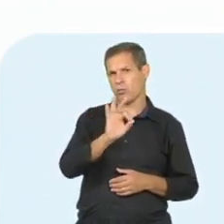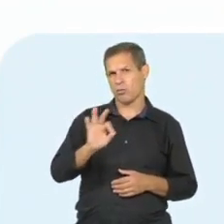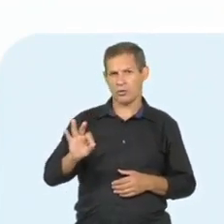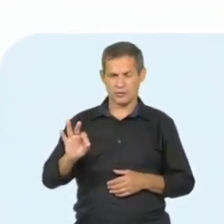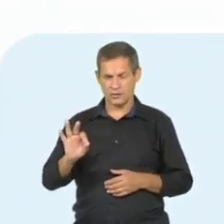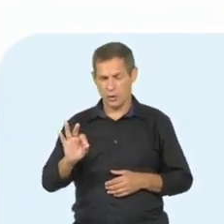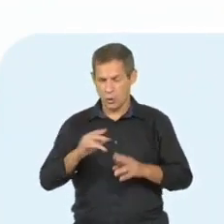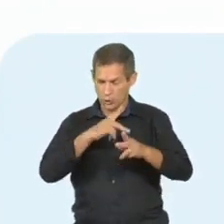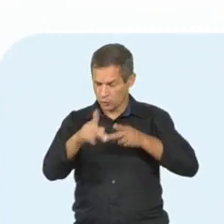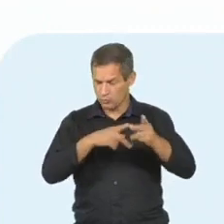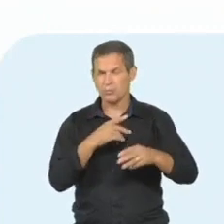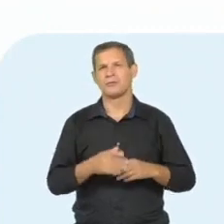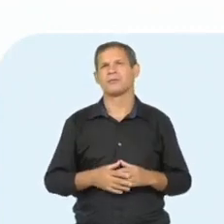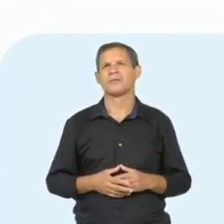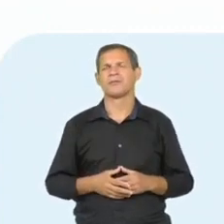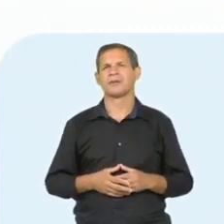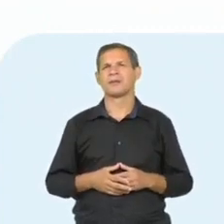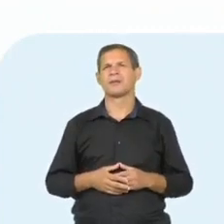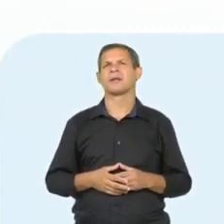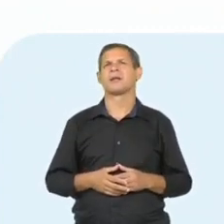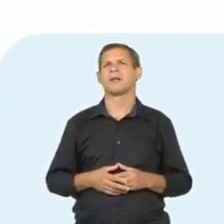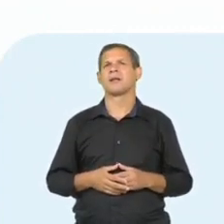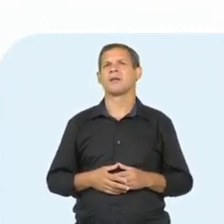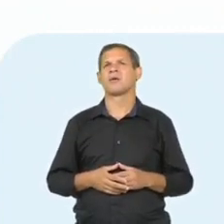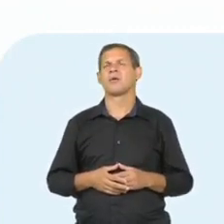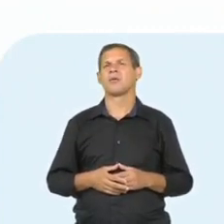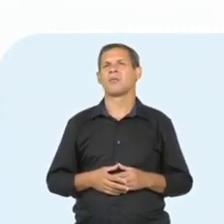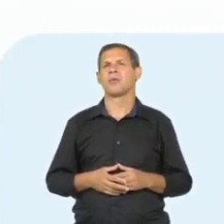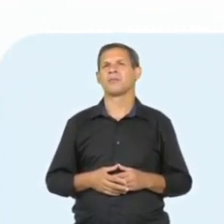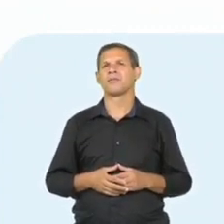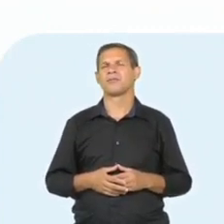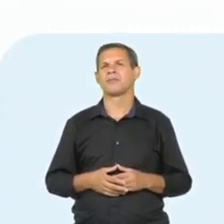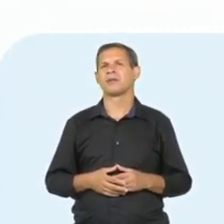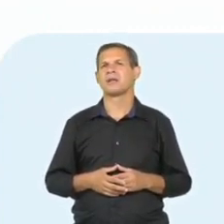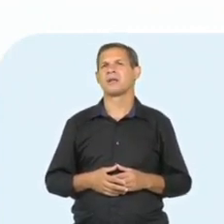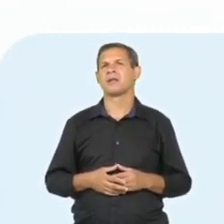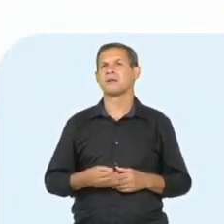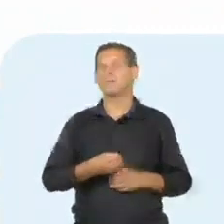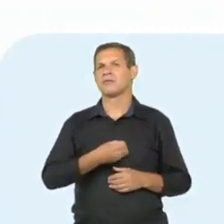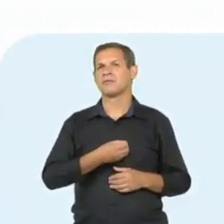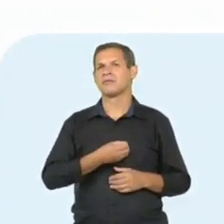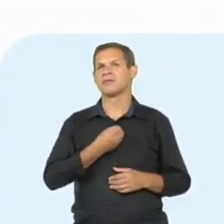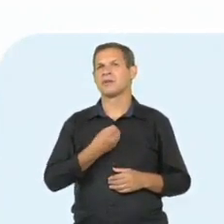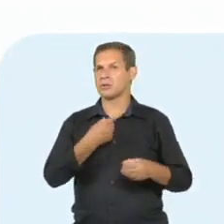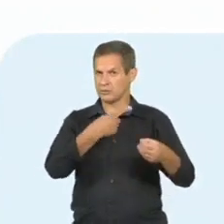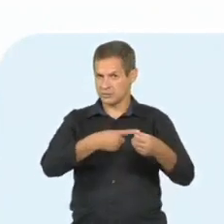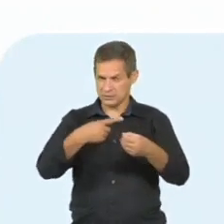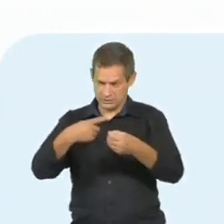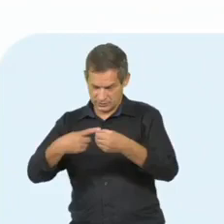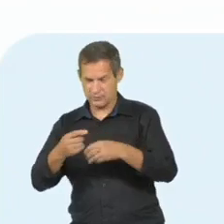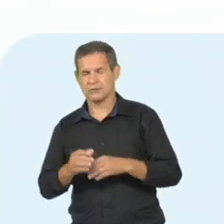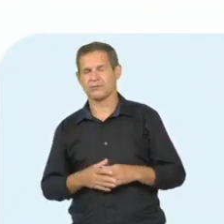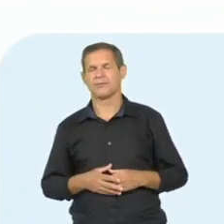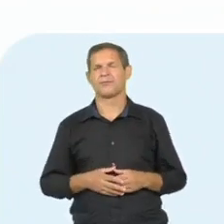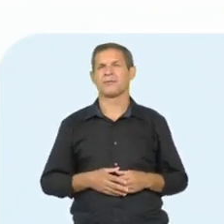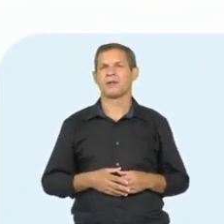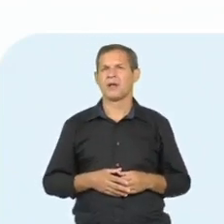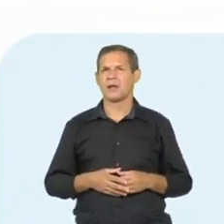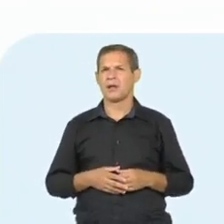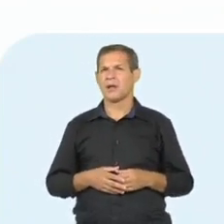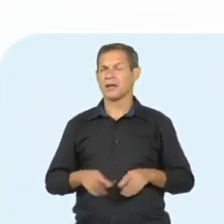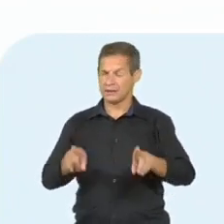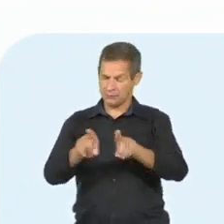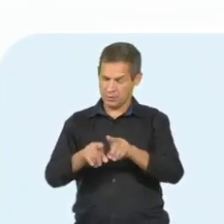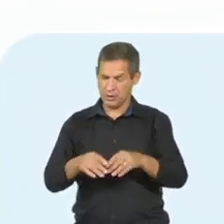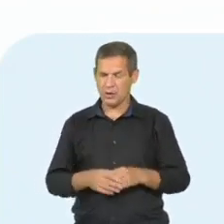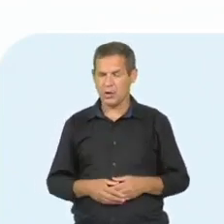85% da população como habitante de áreas urbanas, em detrimento a um número